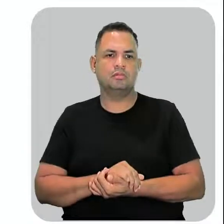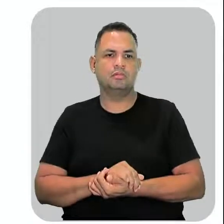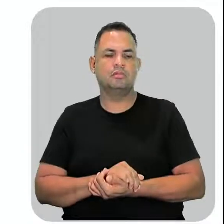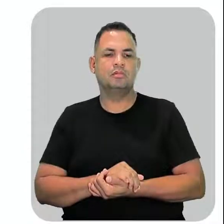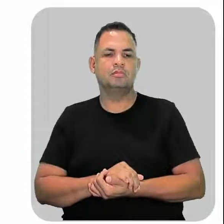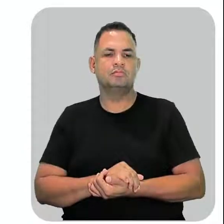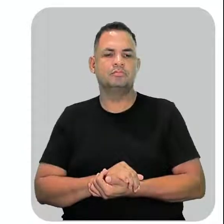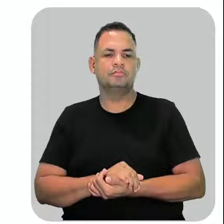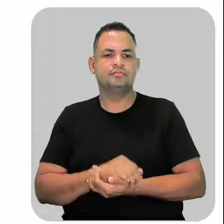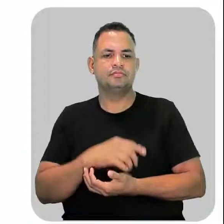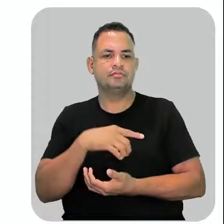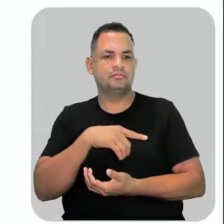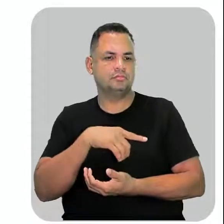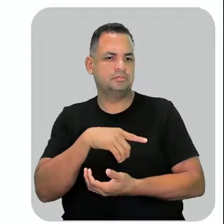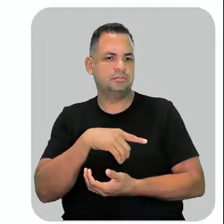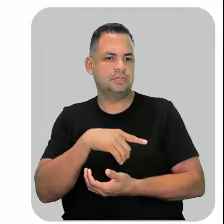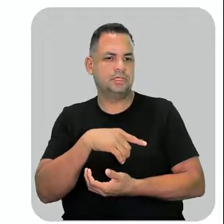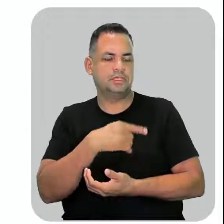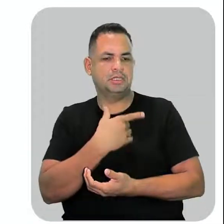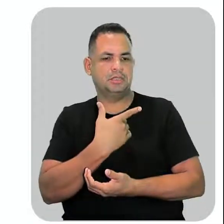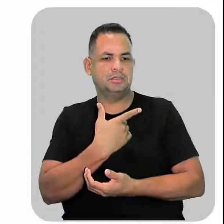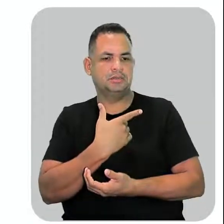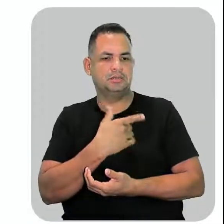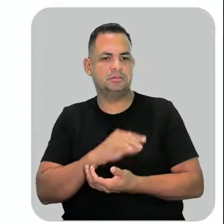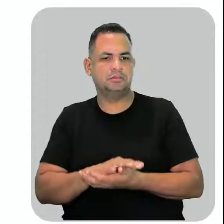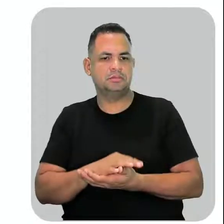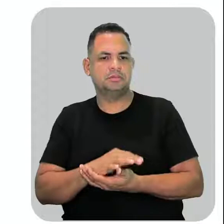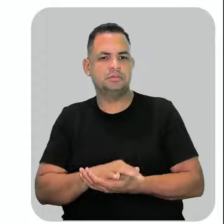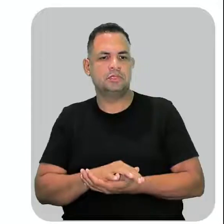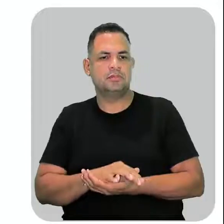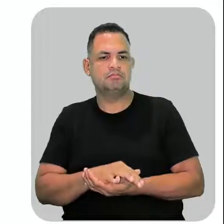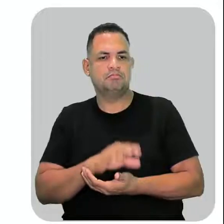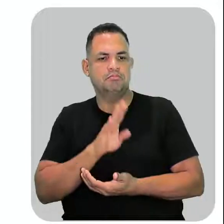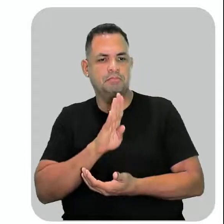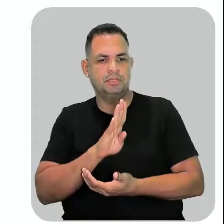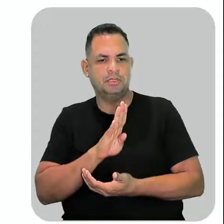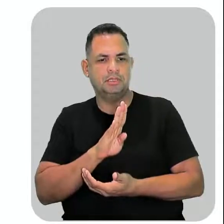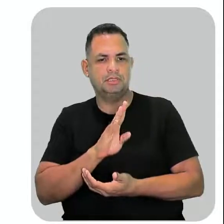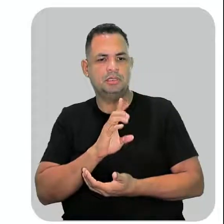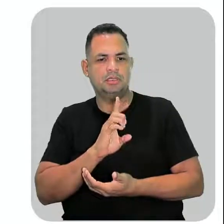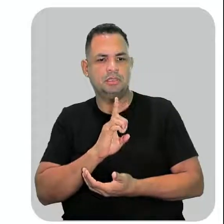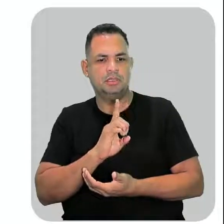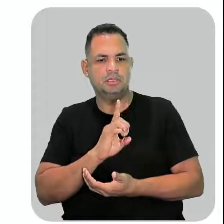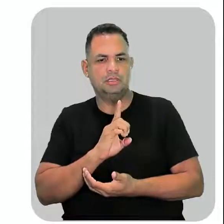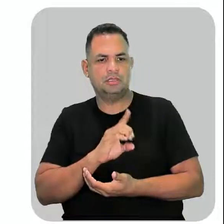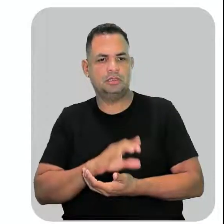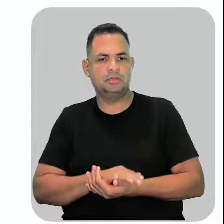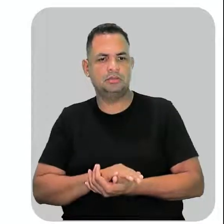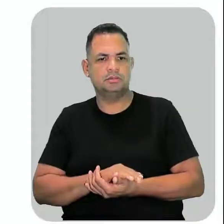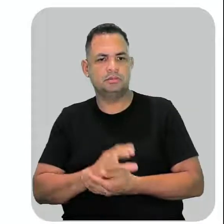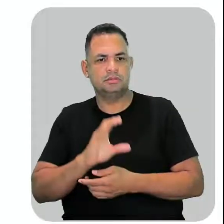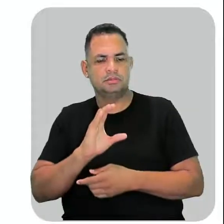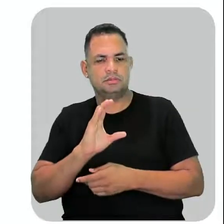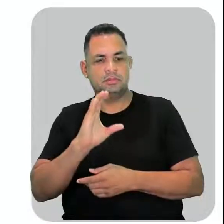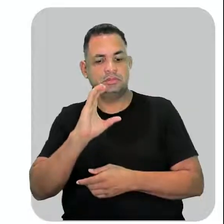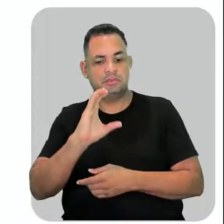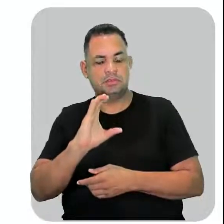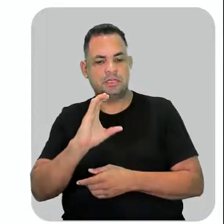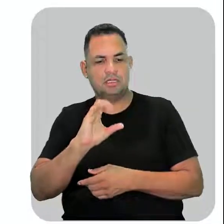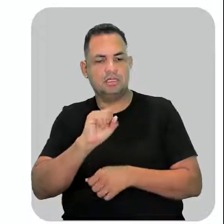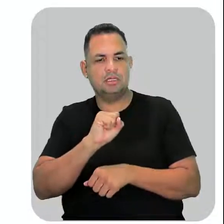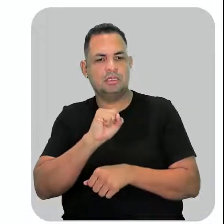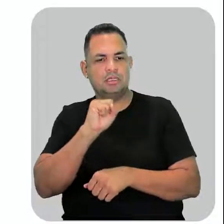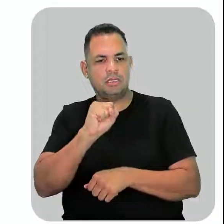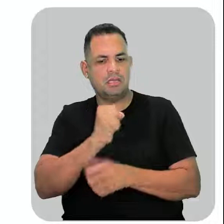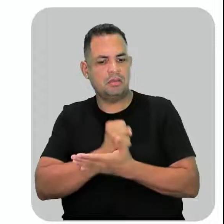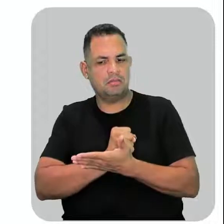Nós vamos ter 20 na letra B, na letra D e na letra E. Então, a letra C e A já está